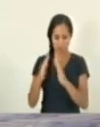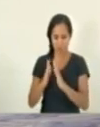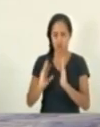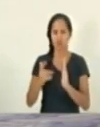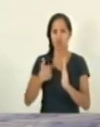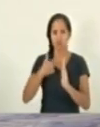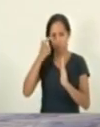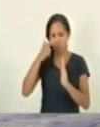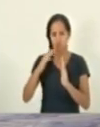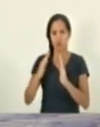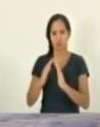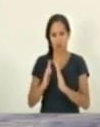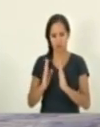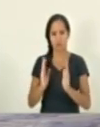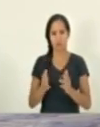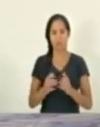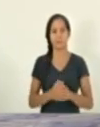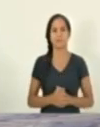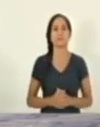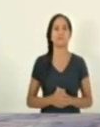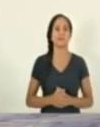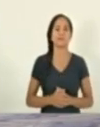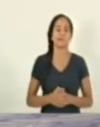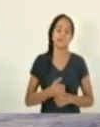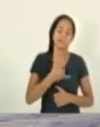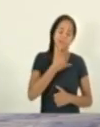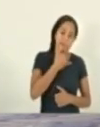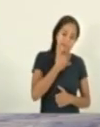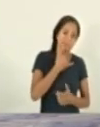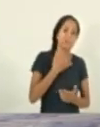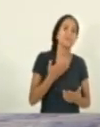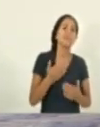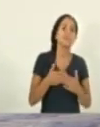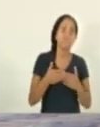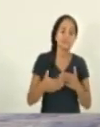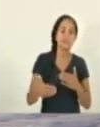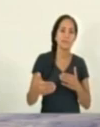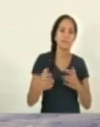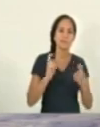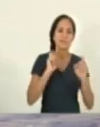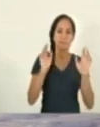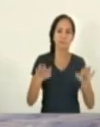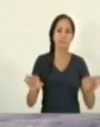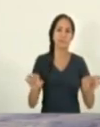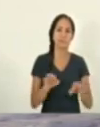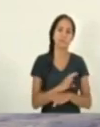a morar dentro do Hospital Dr. Pedro Fontes. Lamentavelmente, daqui a pouquinho a sessão vai acabar.